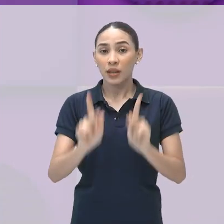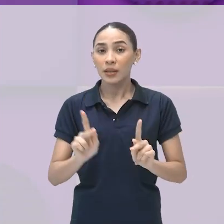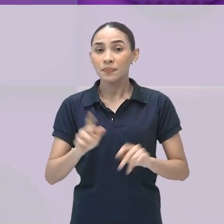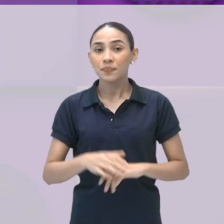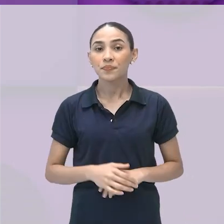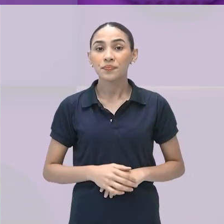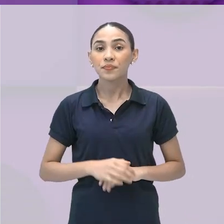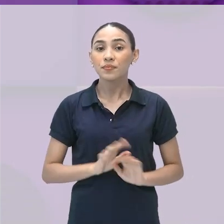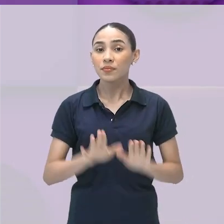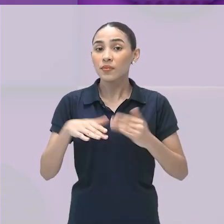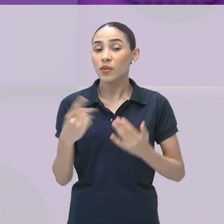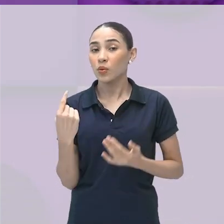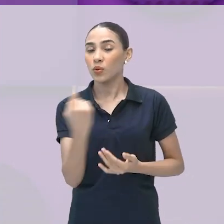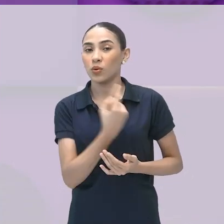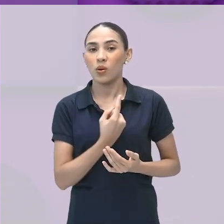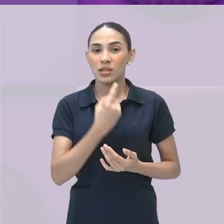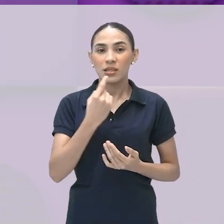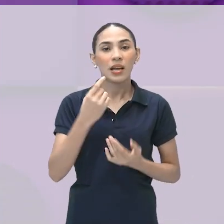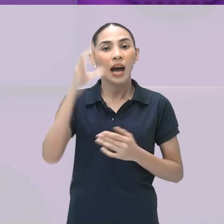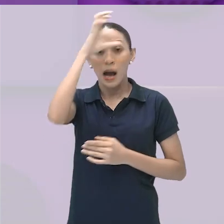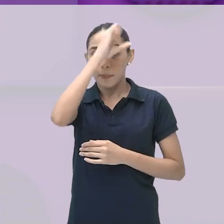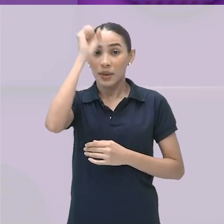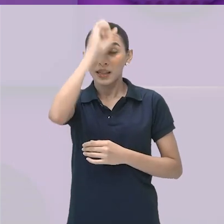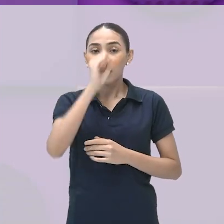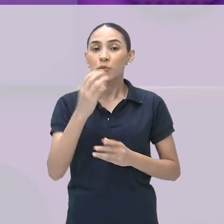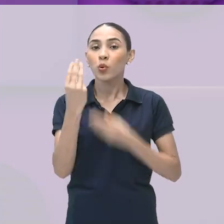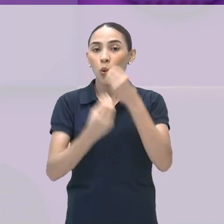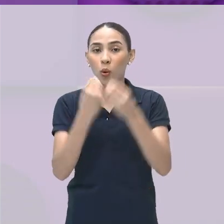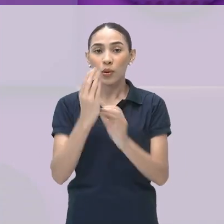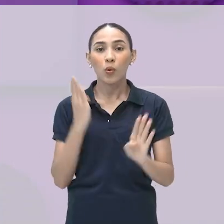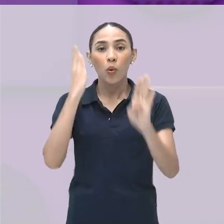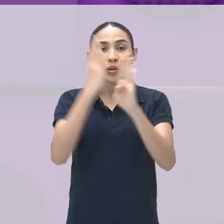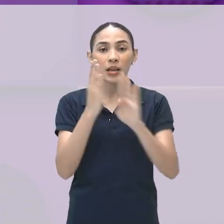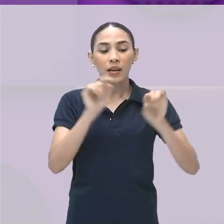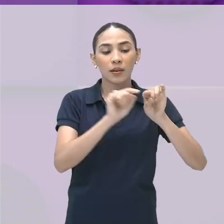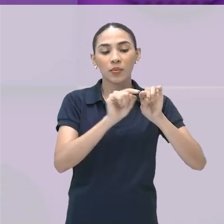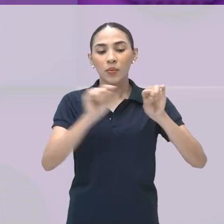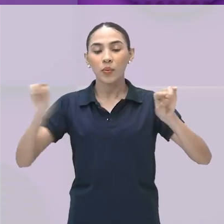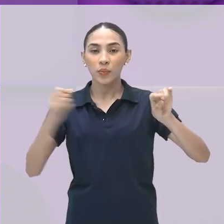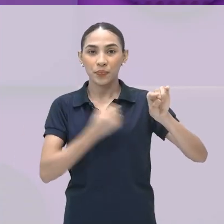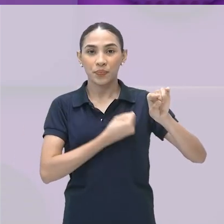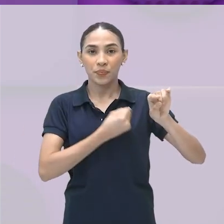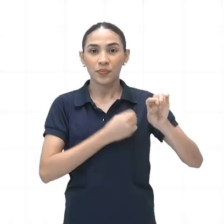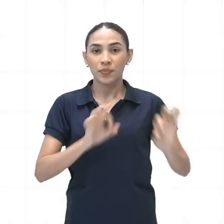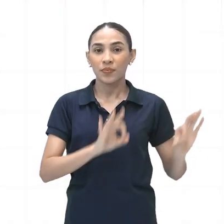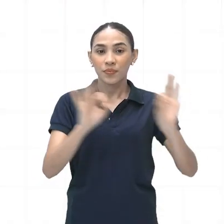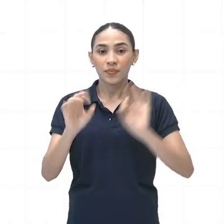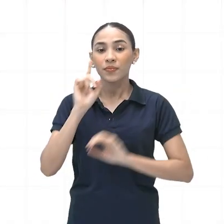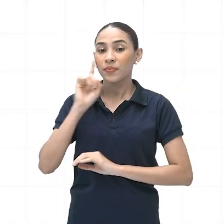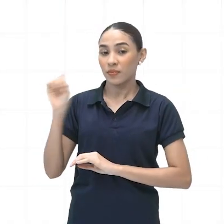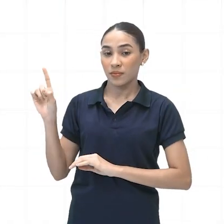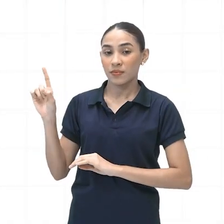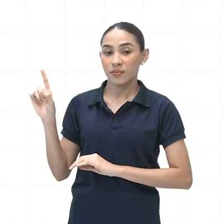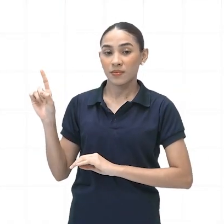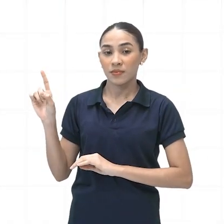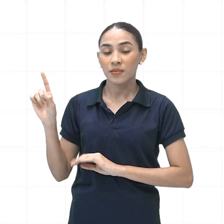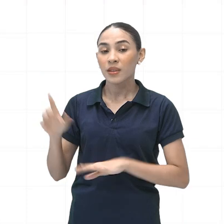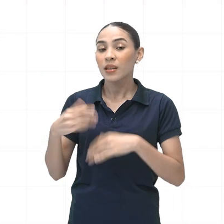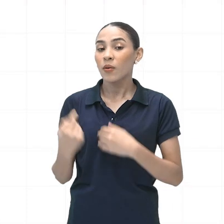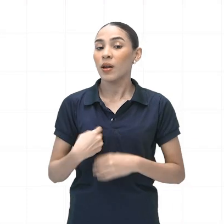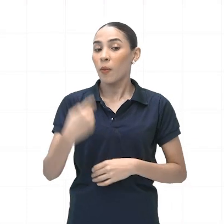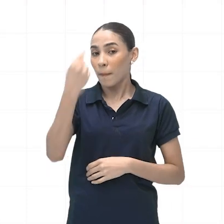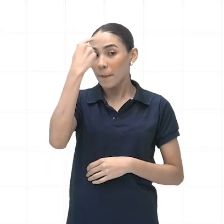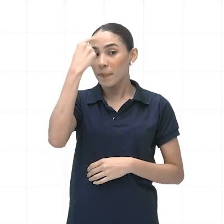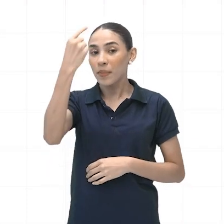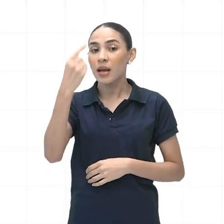E aí, nós aprendemos a localizar esses valores na reta. Acompanhe comigo na tela. Então, quando eu penso na